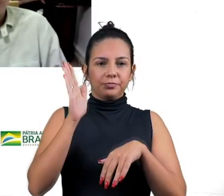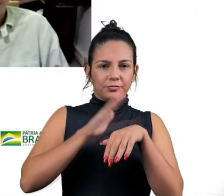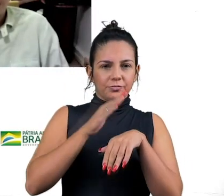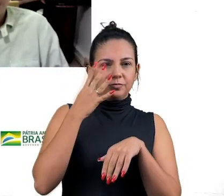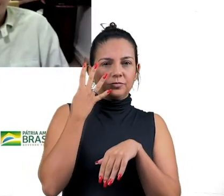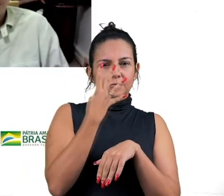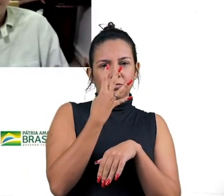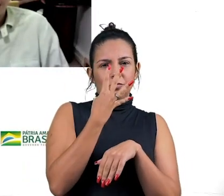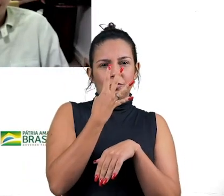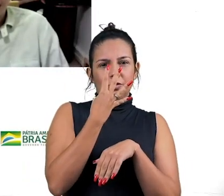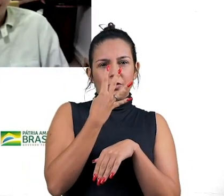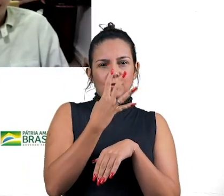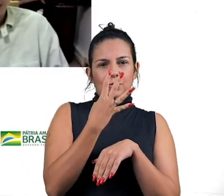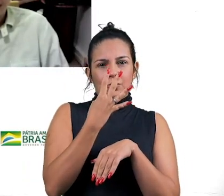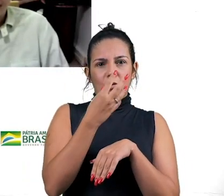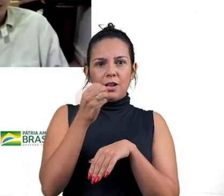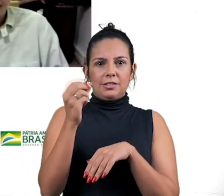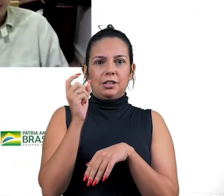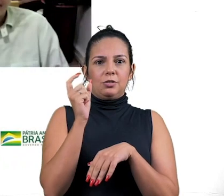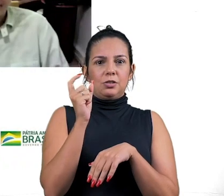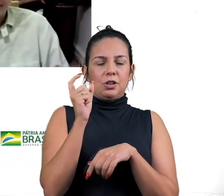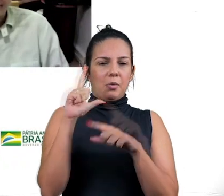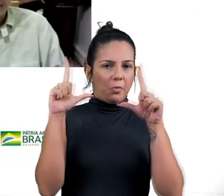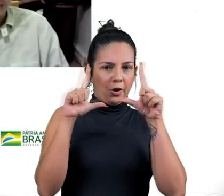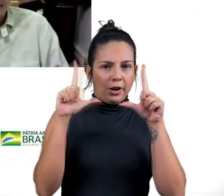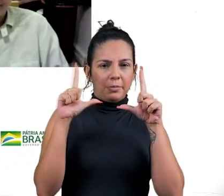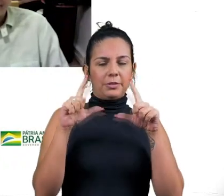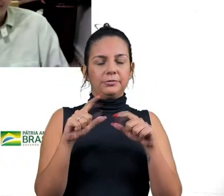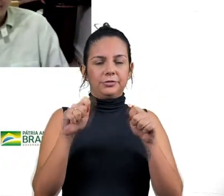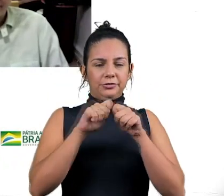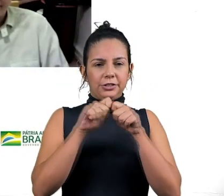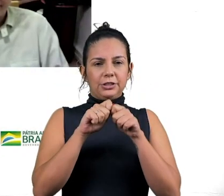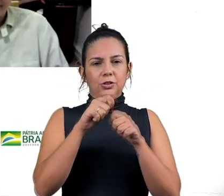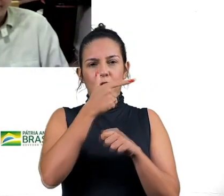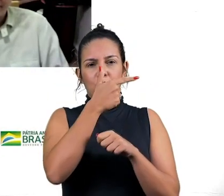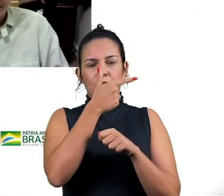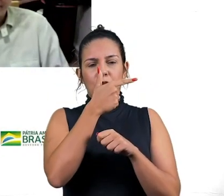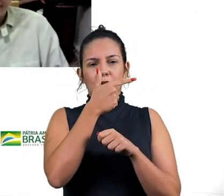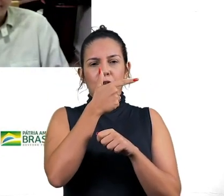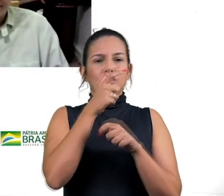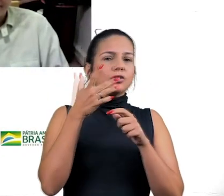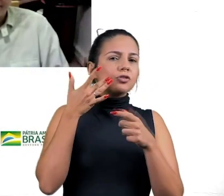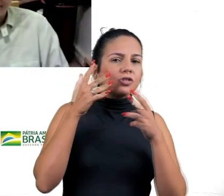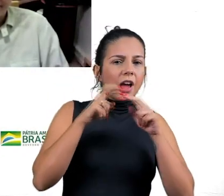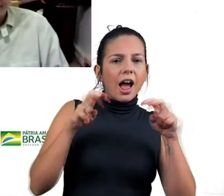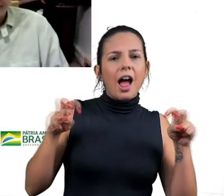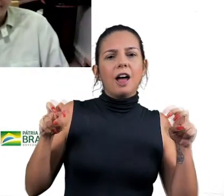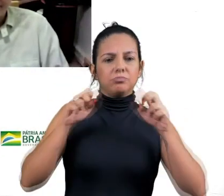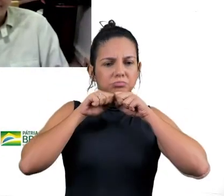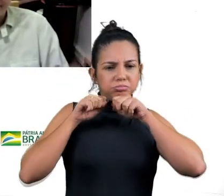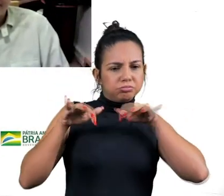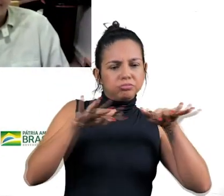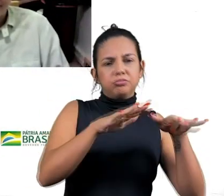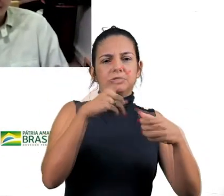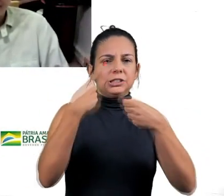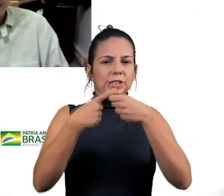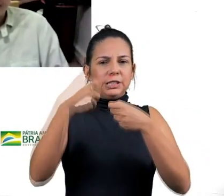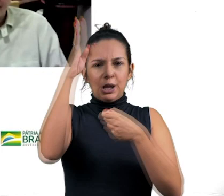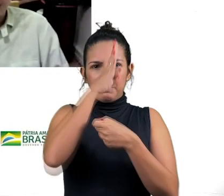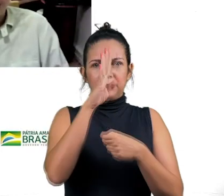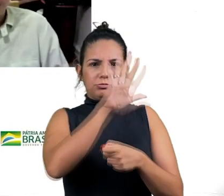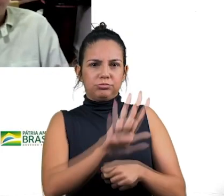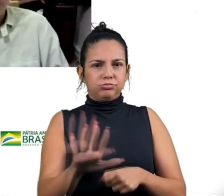de 400 programas realizados em auditórios, em teatros, em diversas cidades